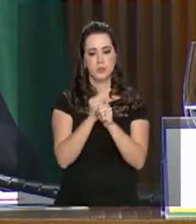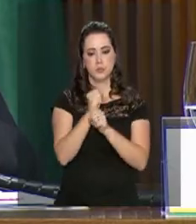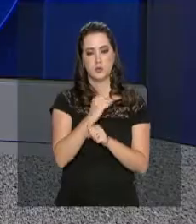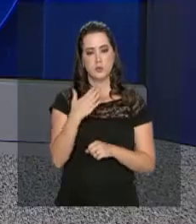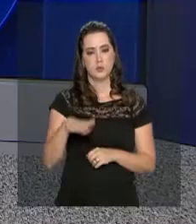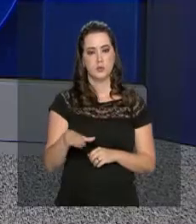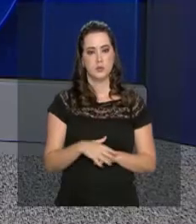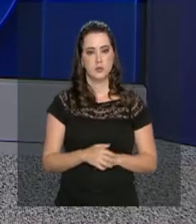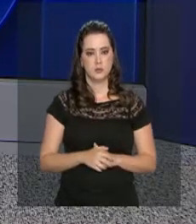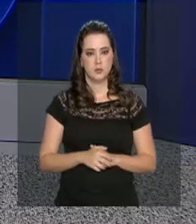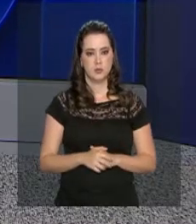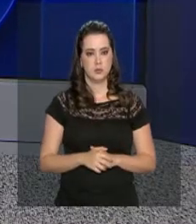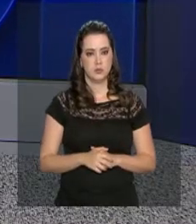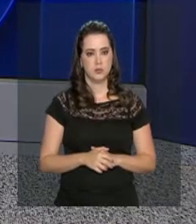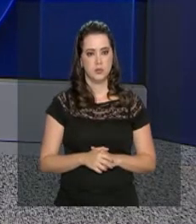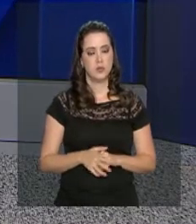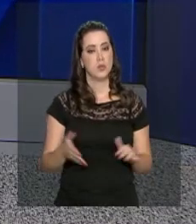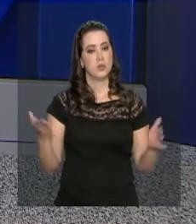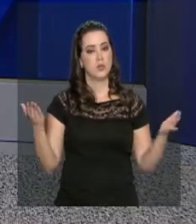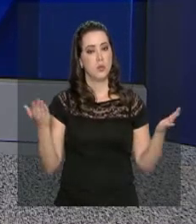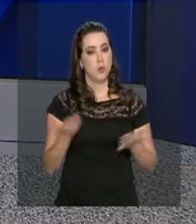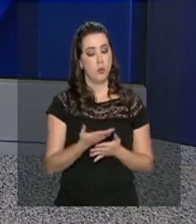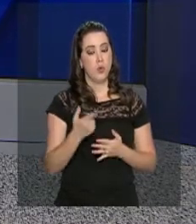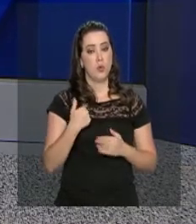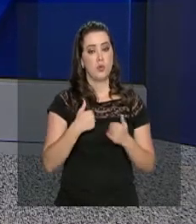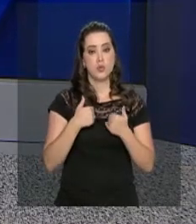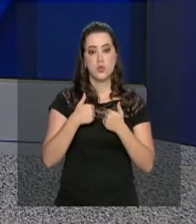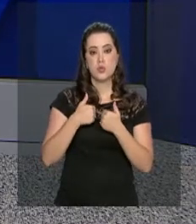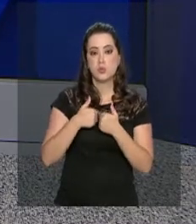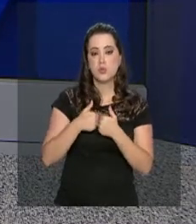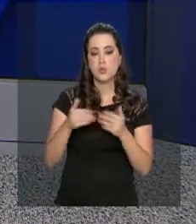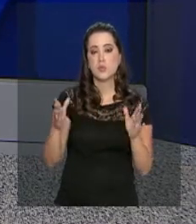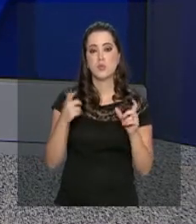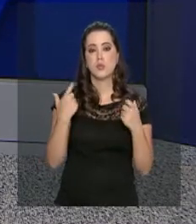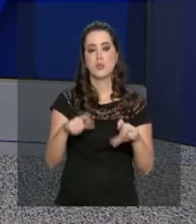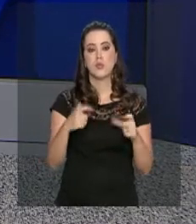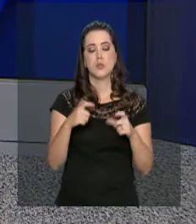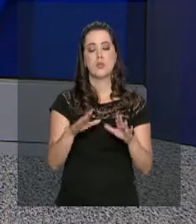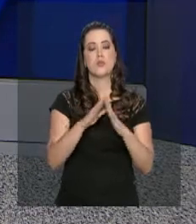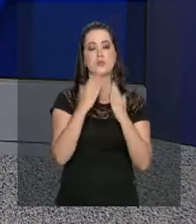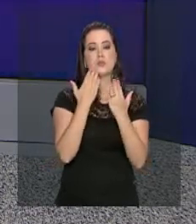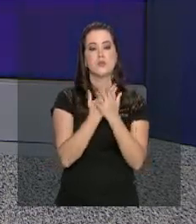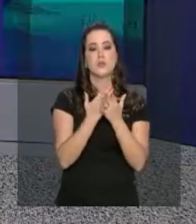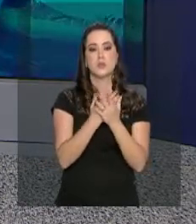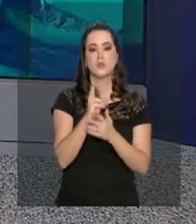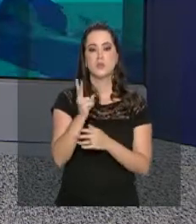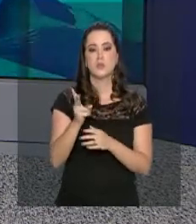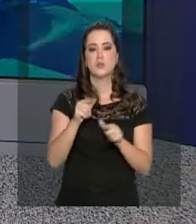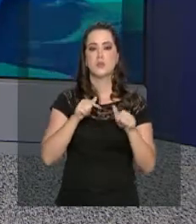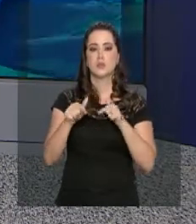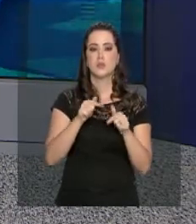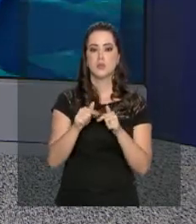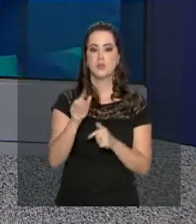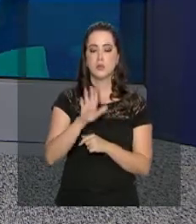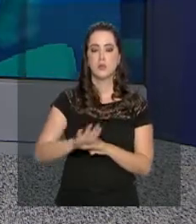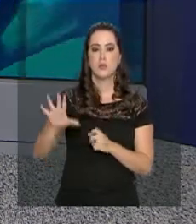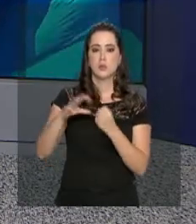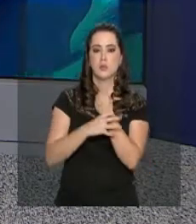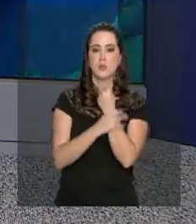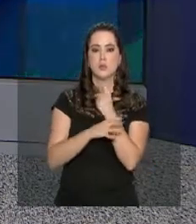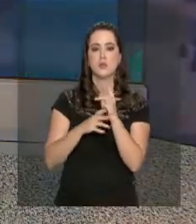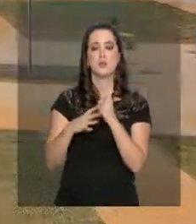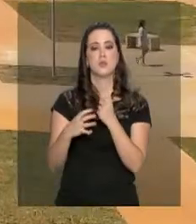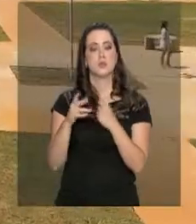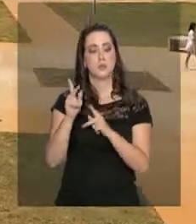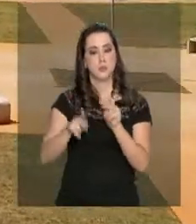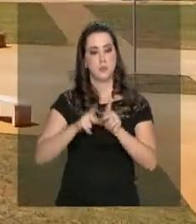meio e hoje foi inaugurada a sede do batalhão escola de pronto emprego da força nacional de segurança pública